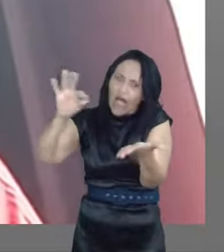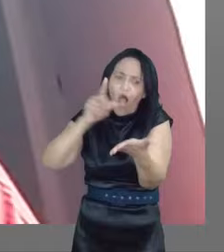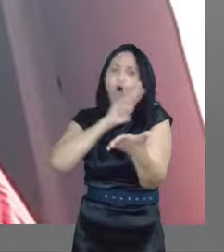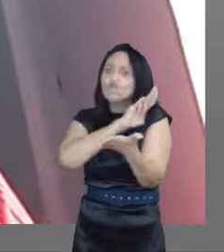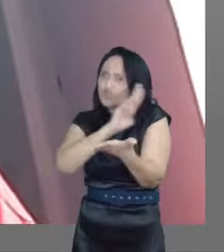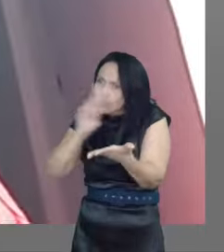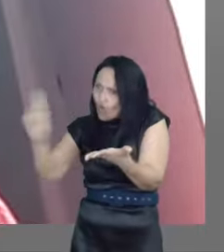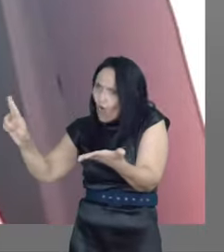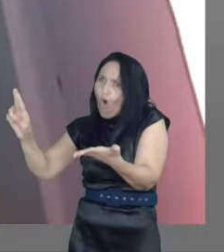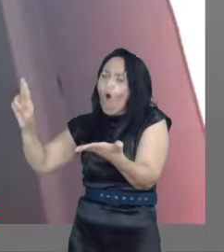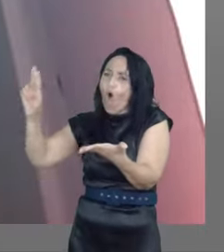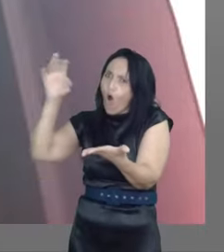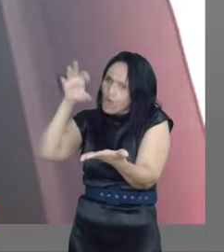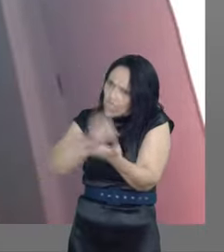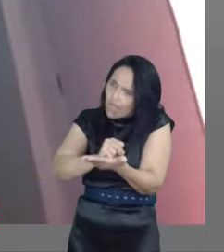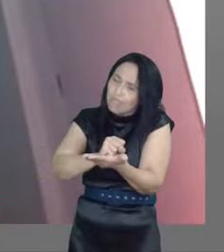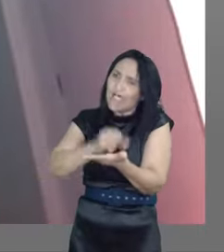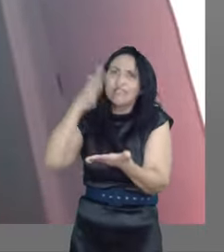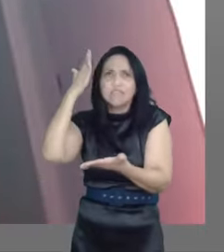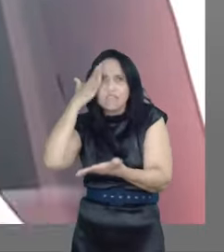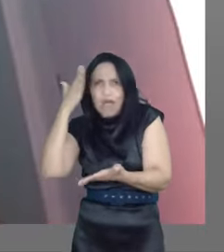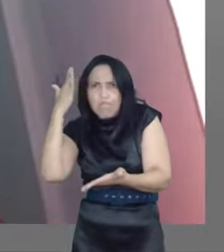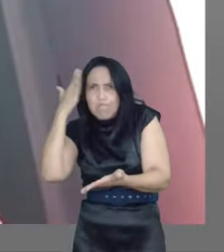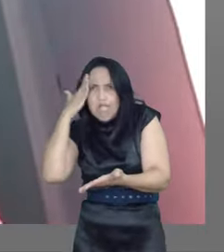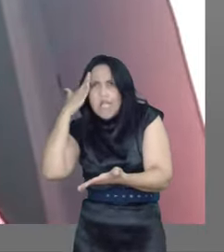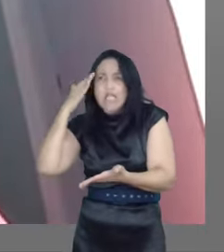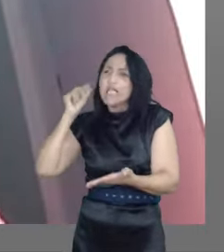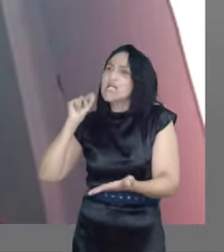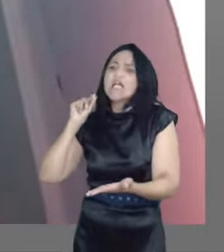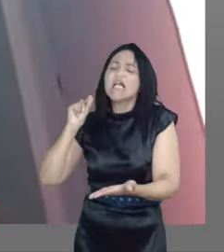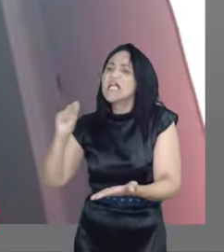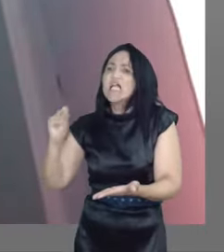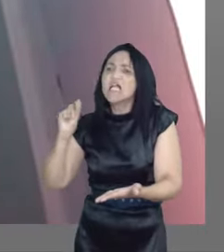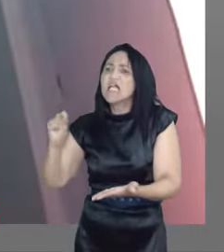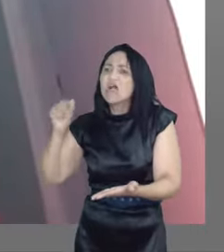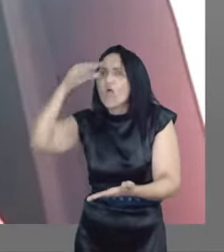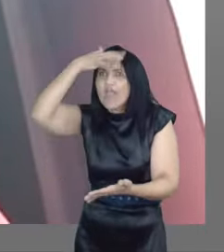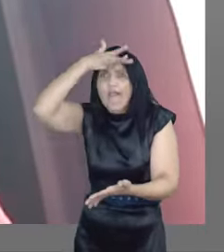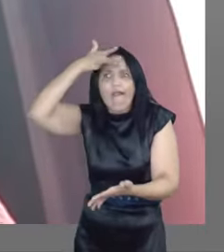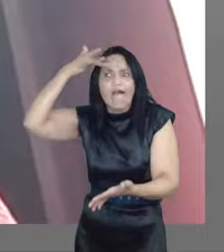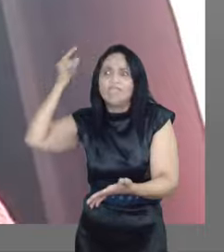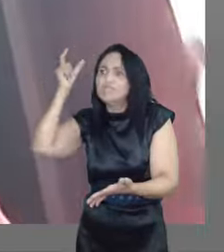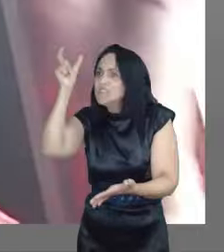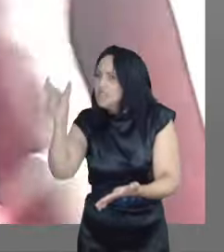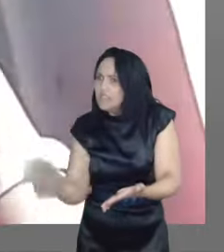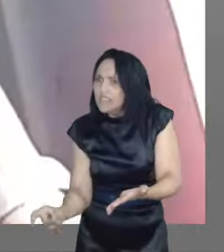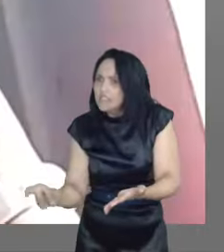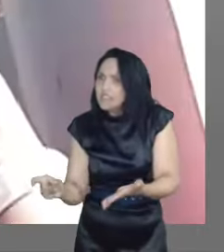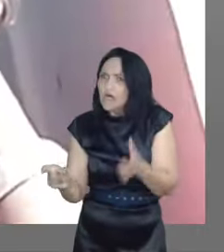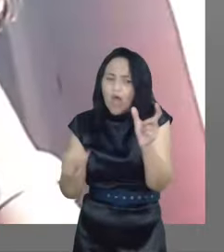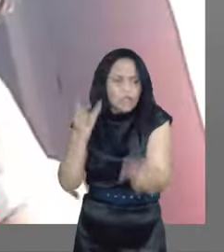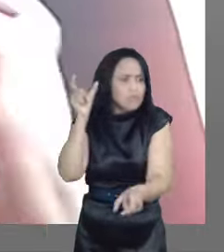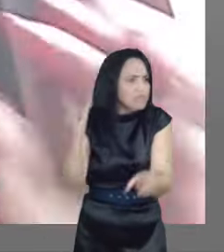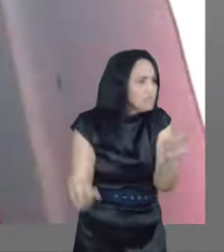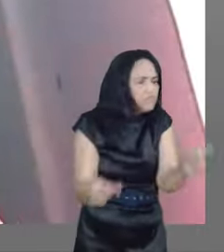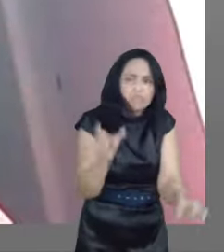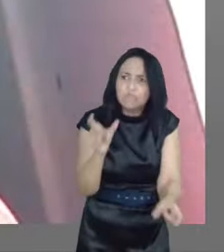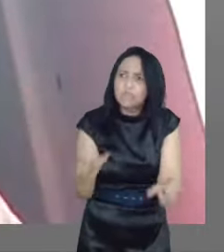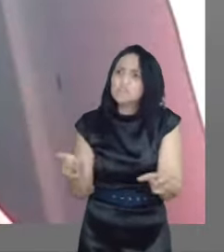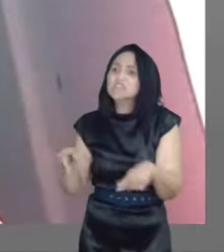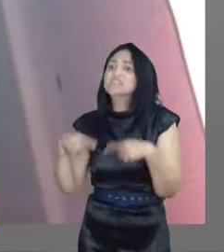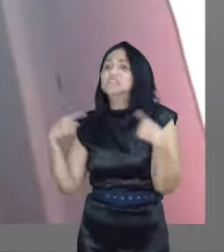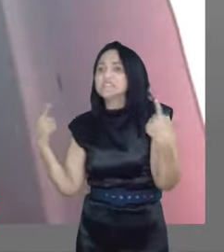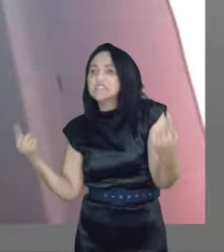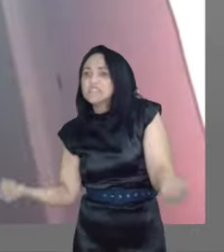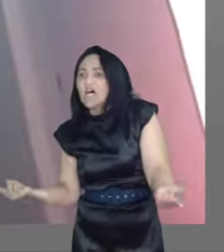esses candidatos. E aí, ó, ainda estão botando. Então, ontem nós estávamos em 1.300 e um pouquinho, o André ainda